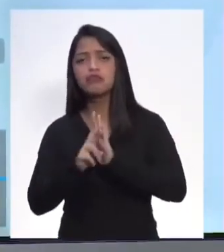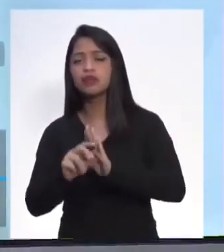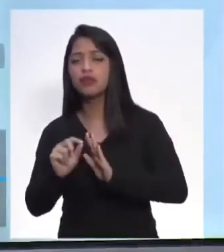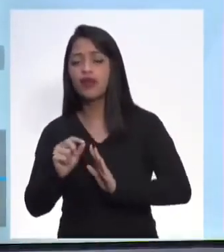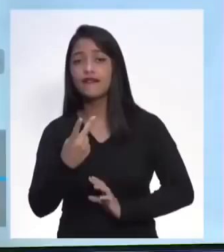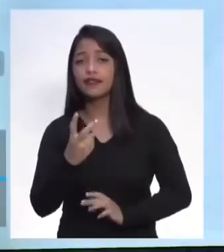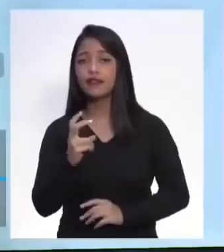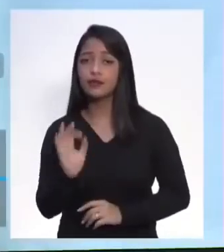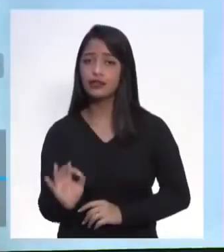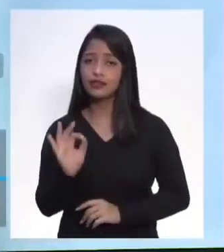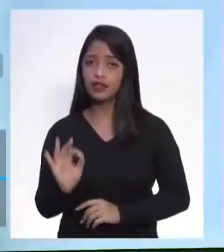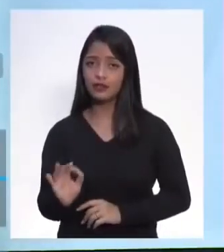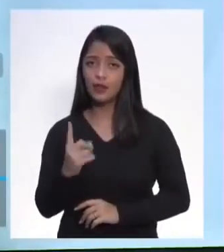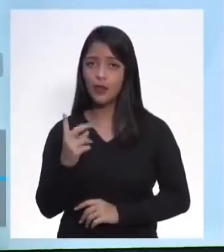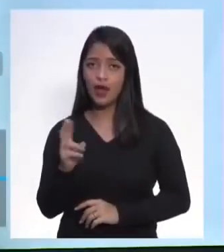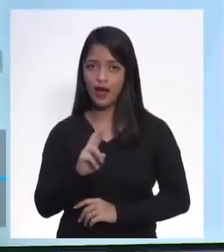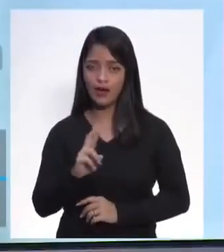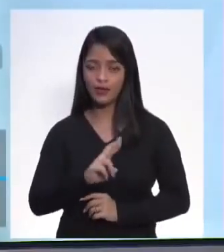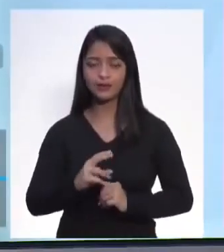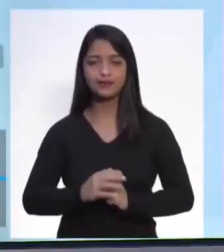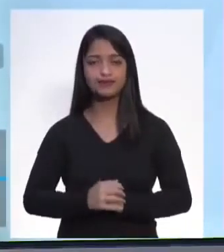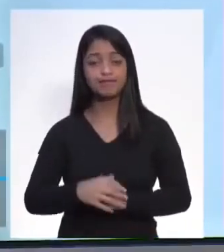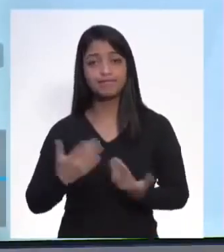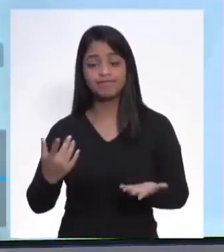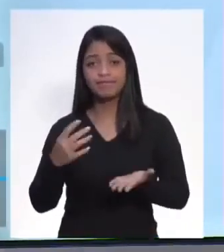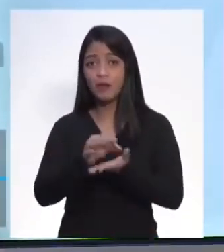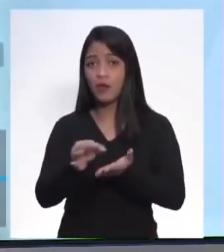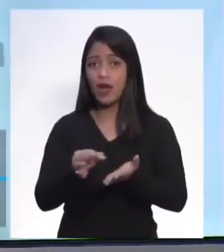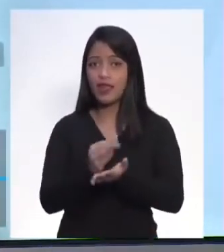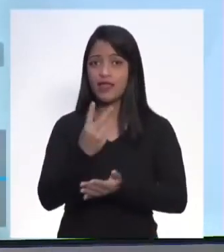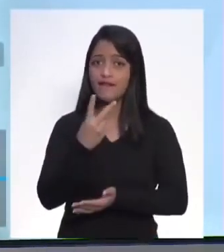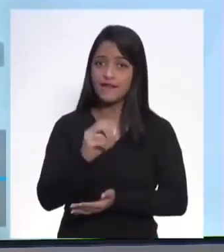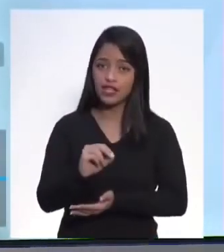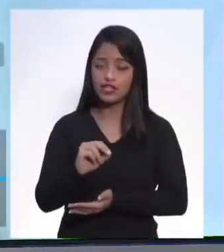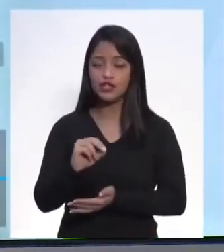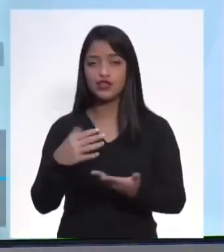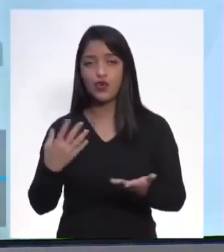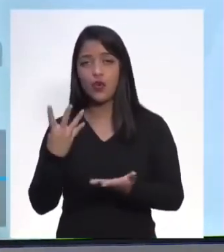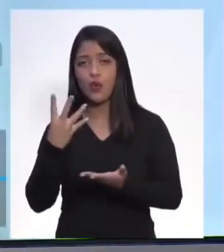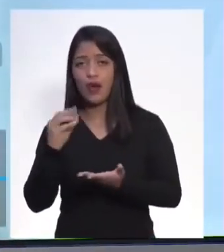de R$1. Não temos moeda de 30 centavos, nem de 40, mas temos de 50